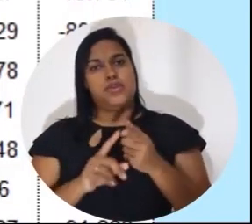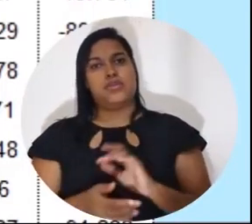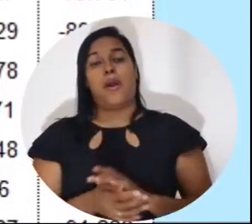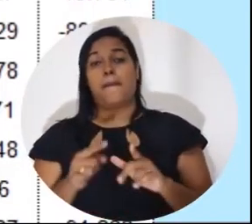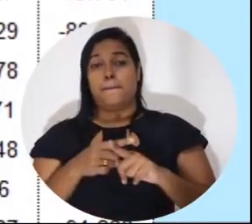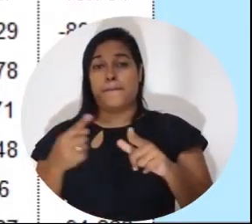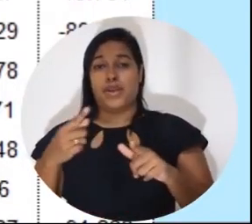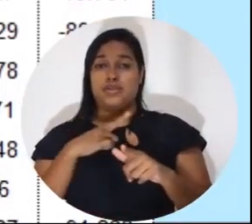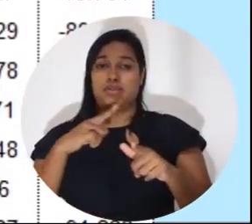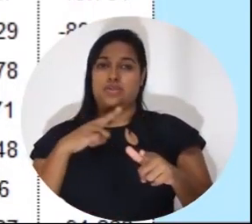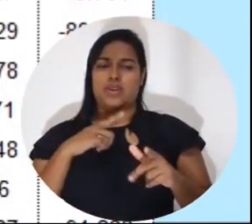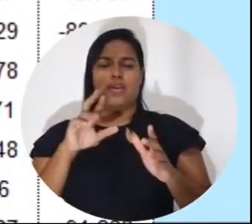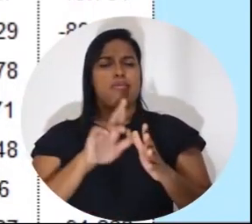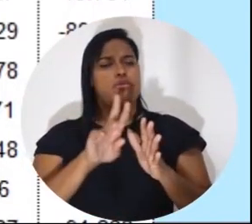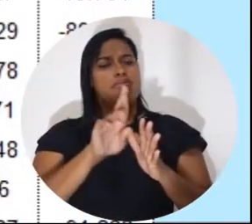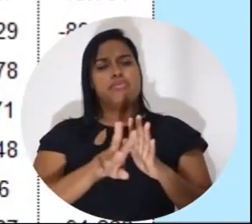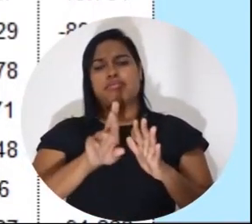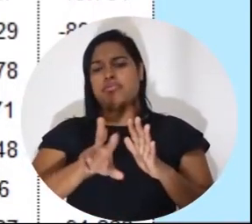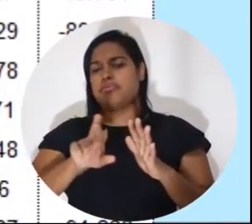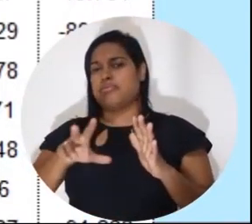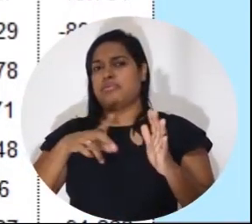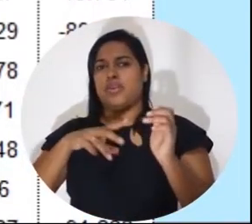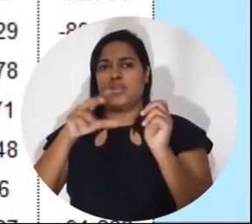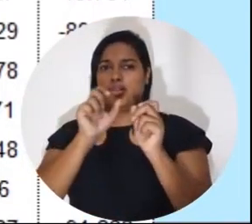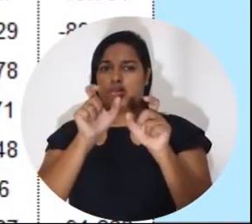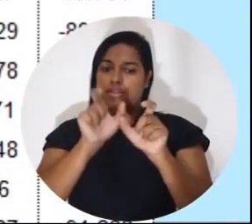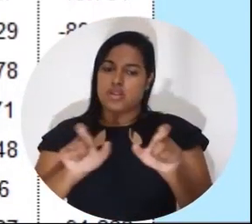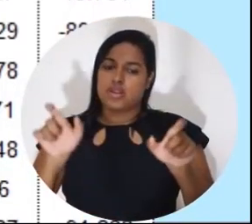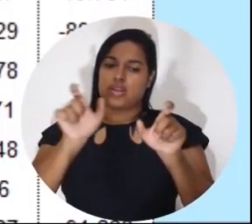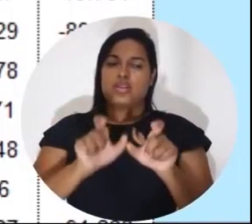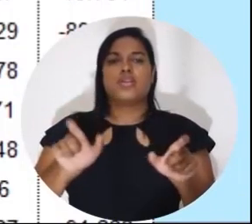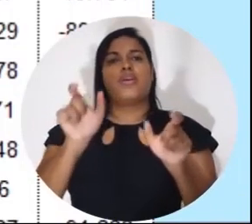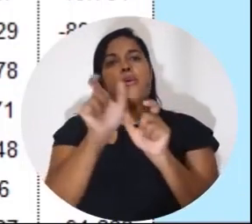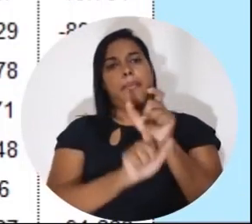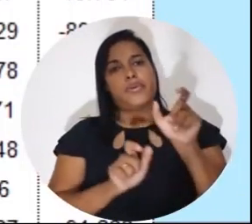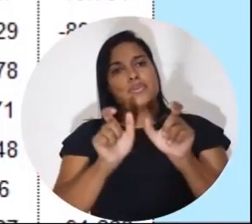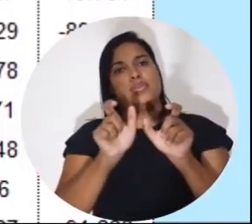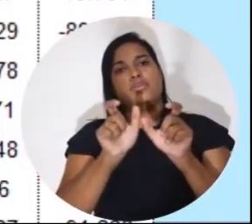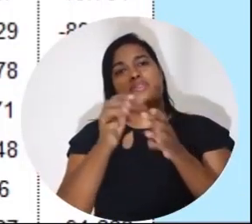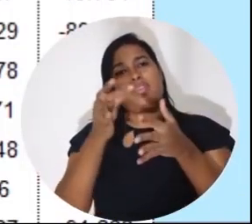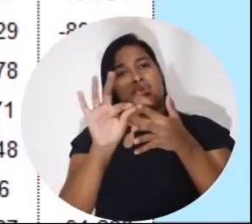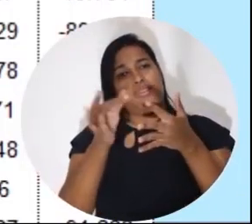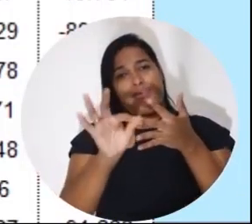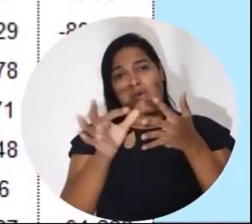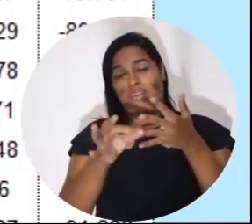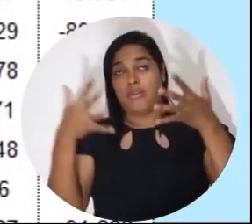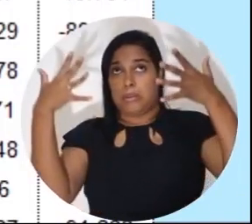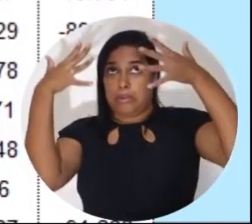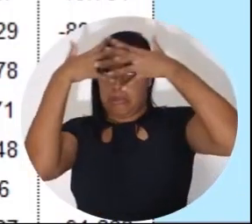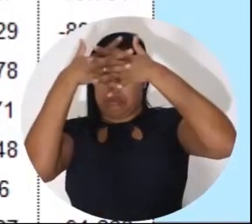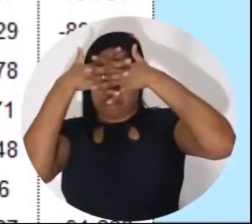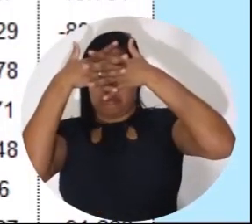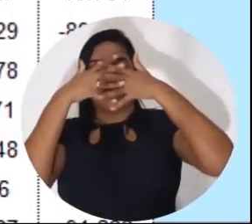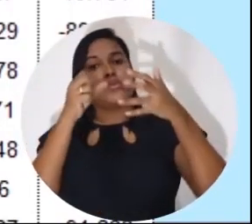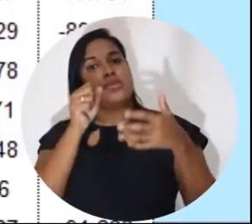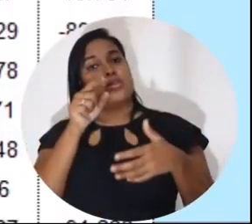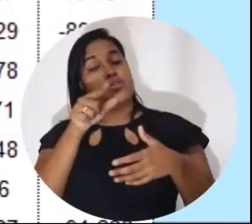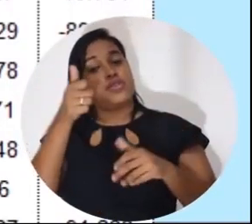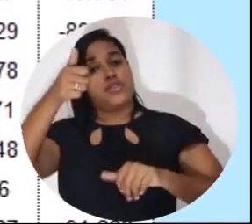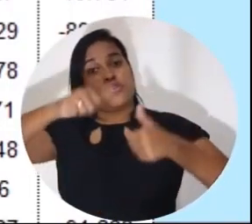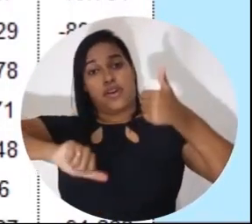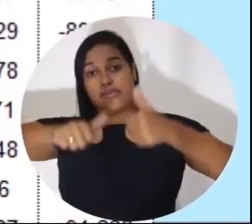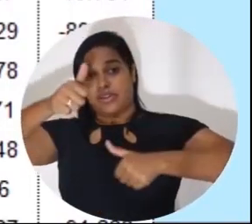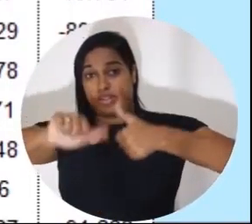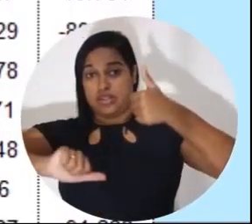Mas existem, gente, muitas outras siglas, muitos detalhes que não comentamos para não confundir. Se você for